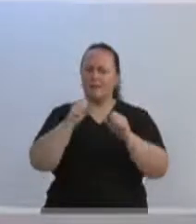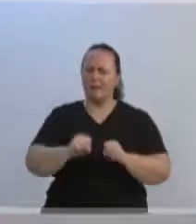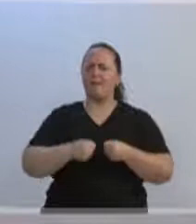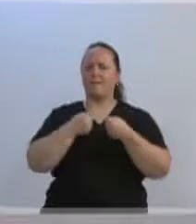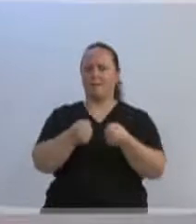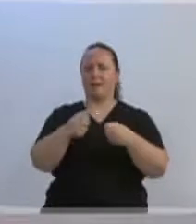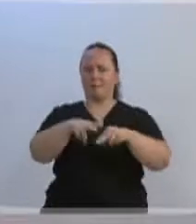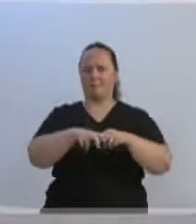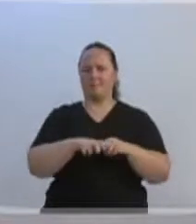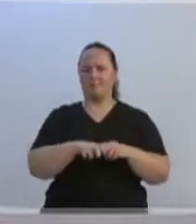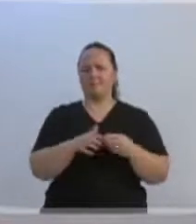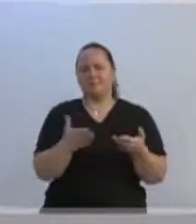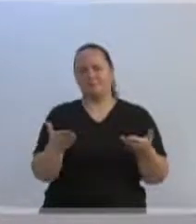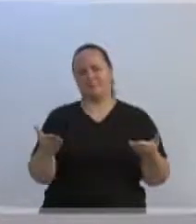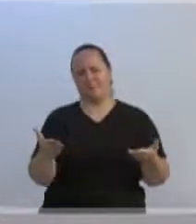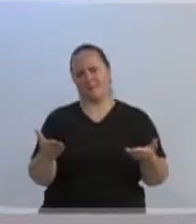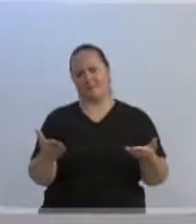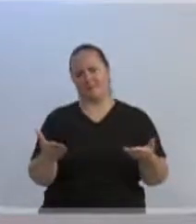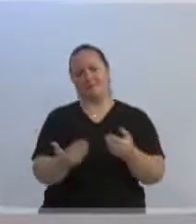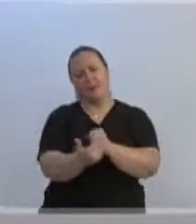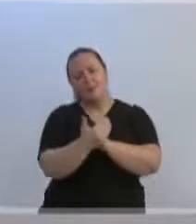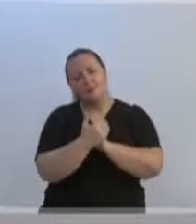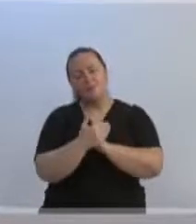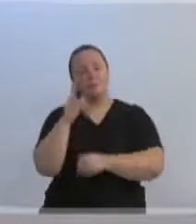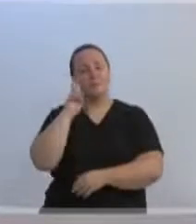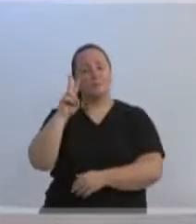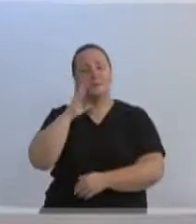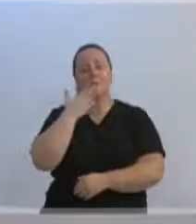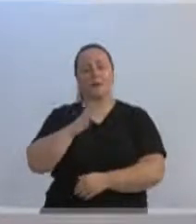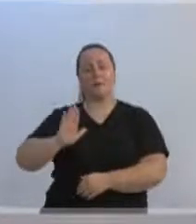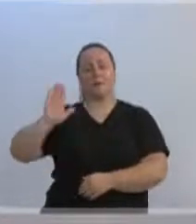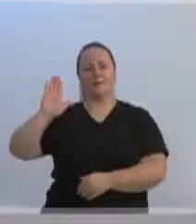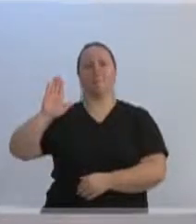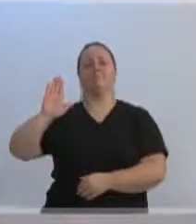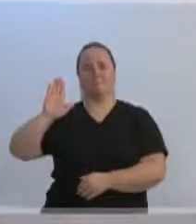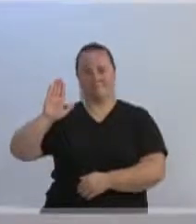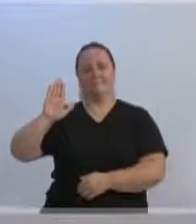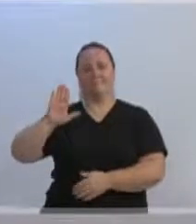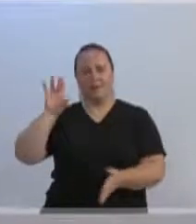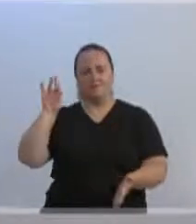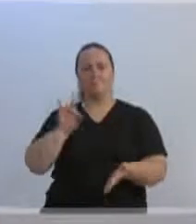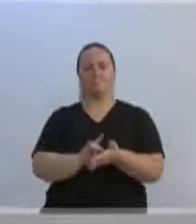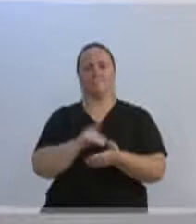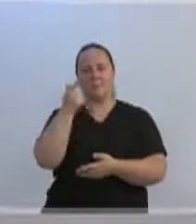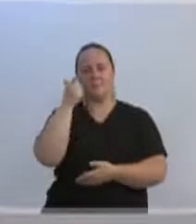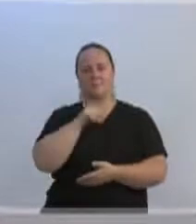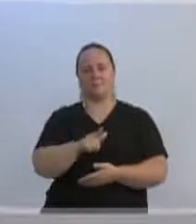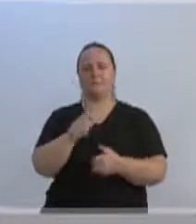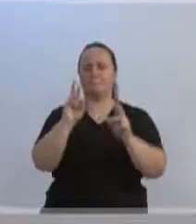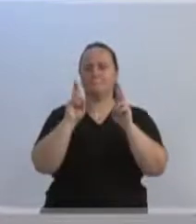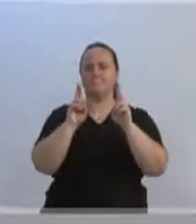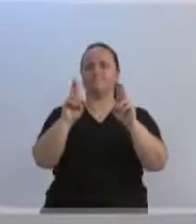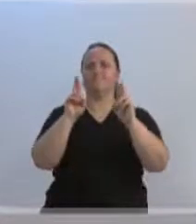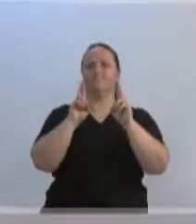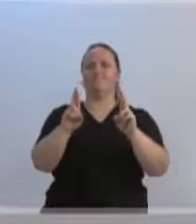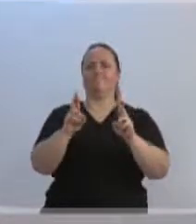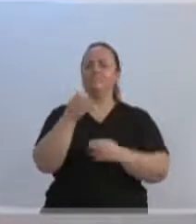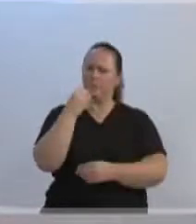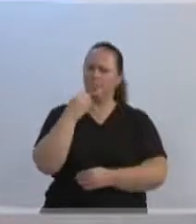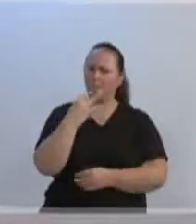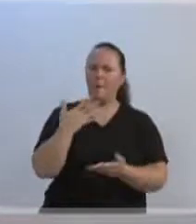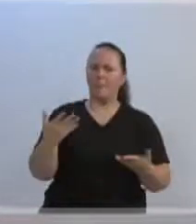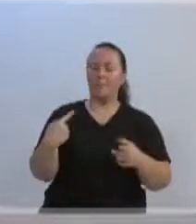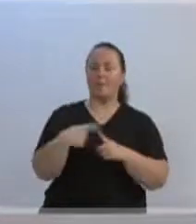isso então prefeito se esforça para resgatar suas promessas e tornarem torná las realidade tem muitas esperanças ainda que bom pois